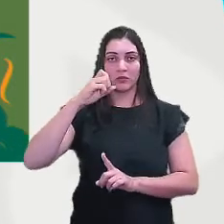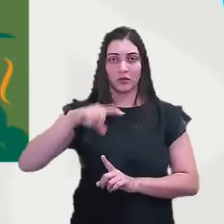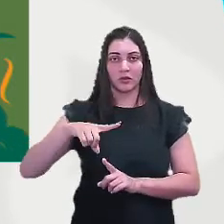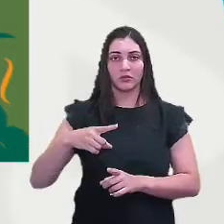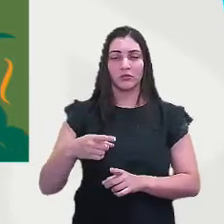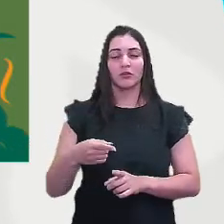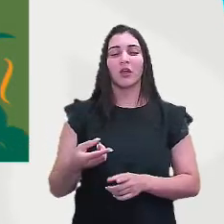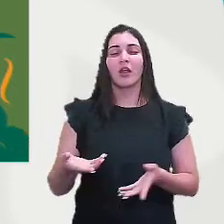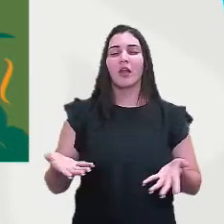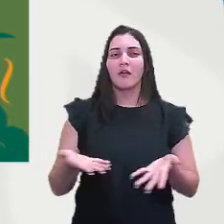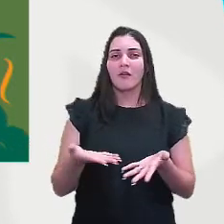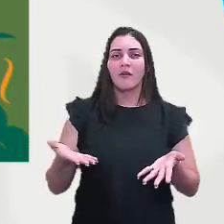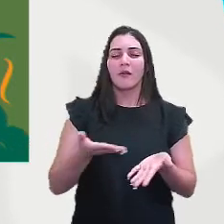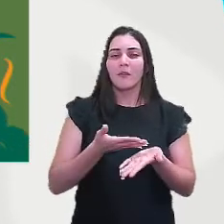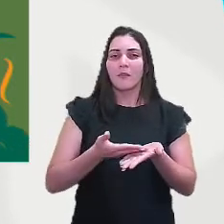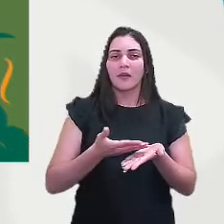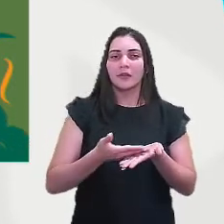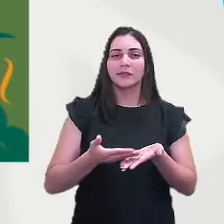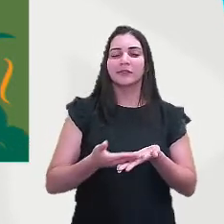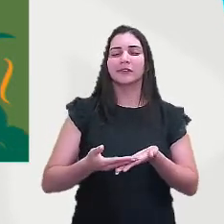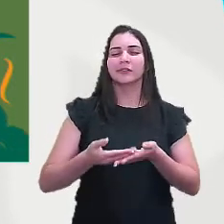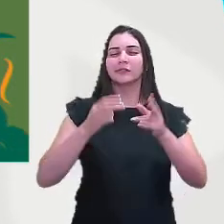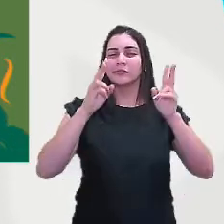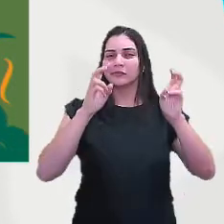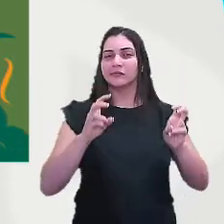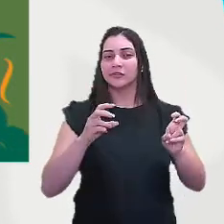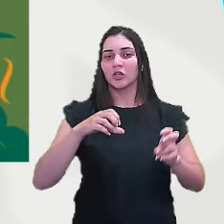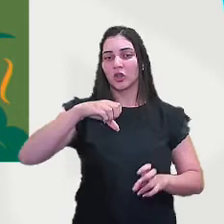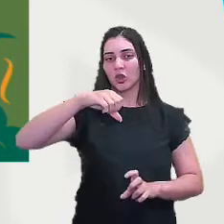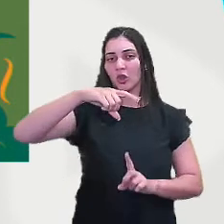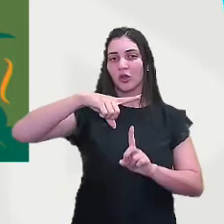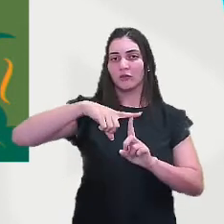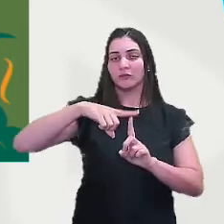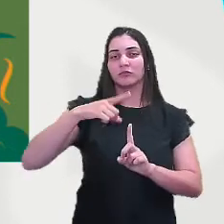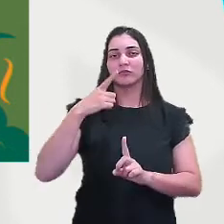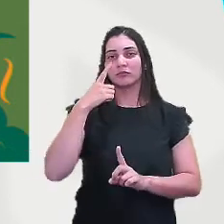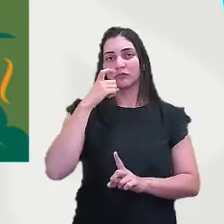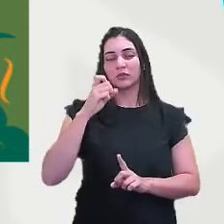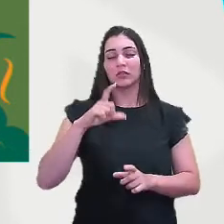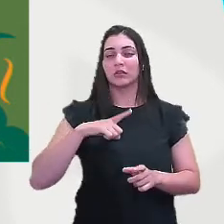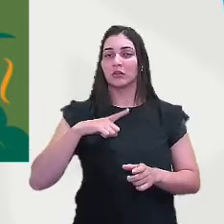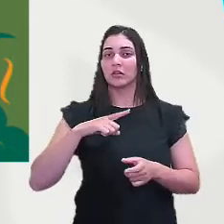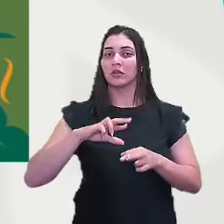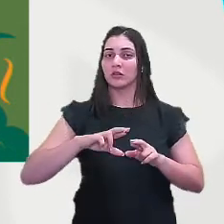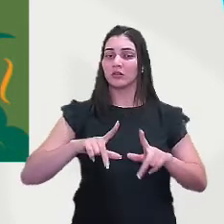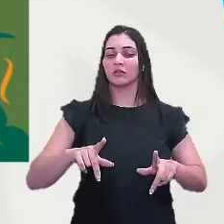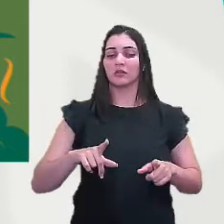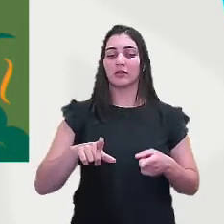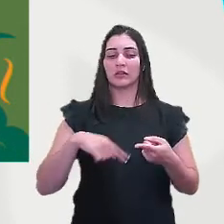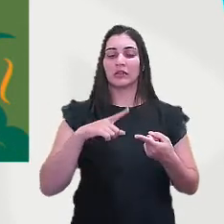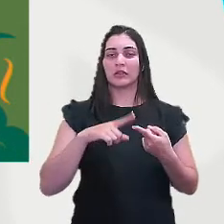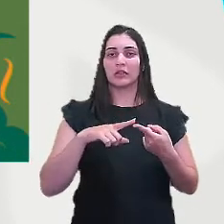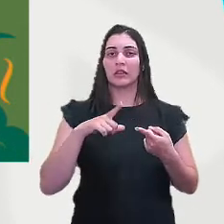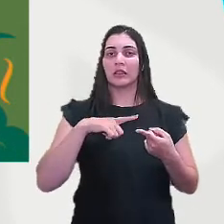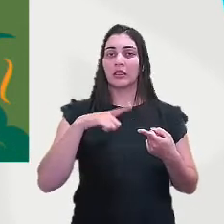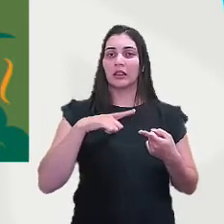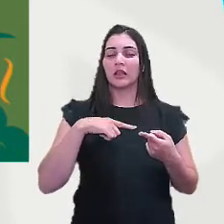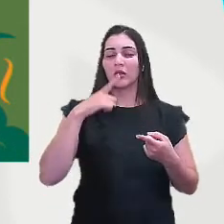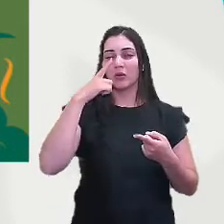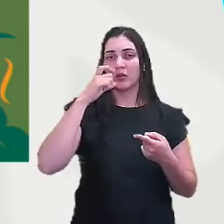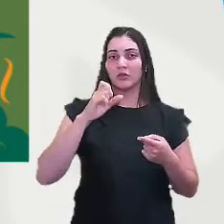desse questionamento, que você preste atenção nesses 9 tipos de lixo, que faz toda a diferença. Ó, o lixo, a gente tem um lixo que a gente pode classificar